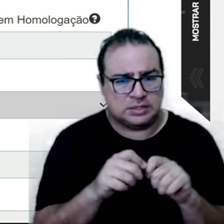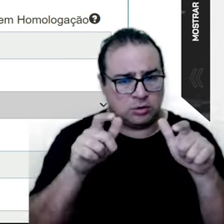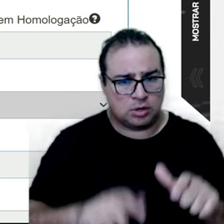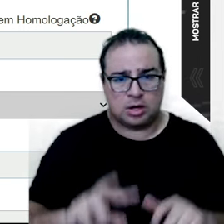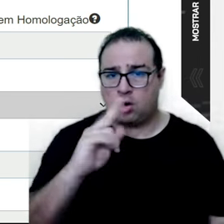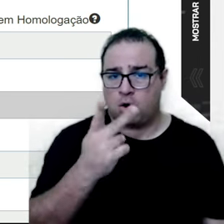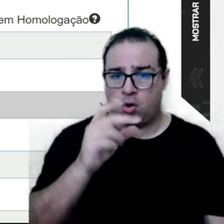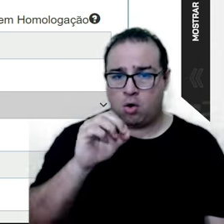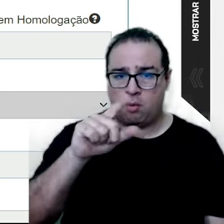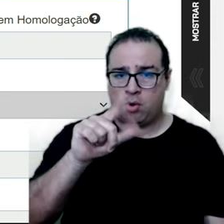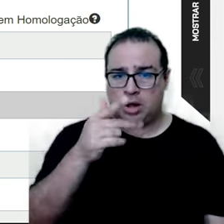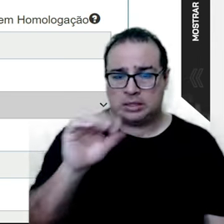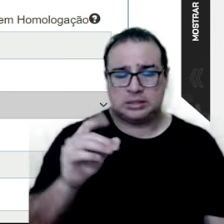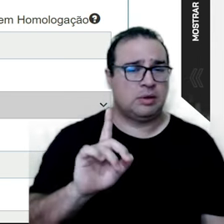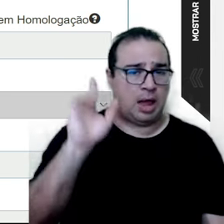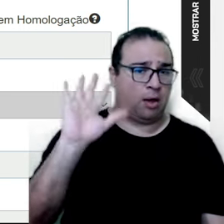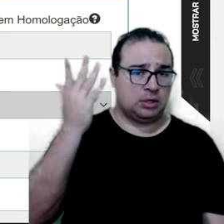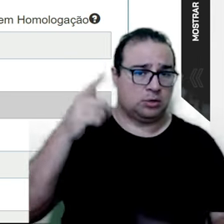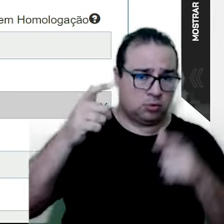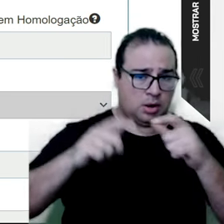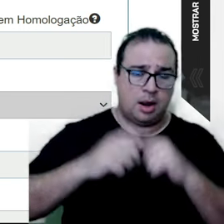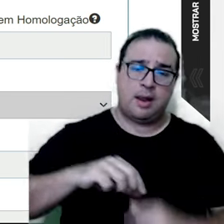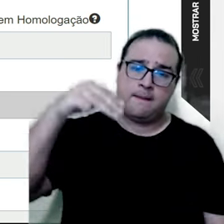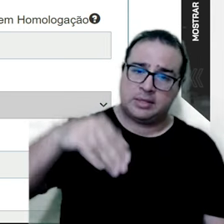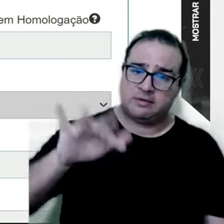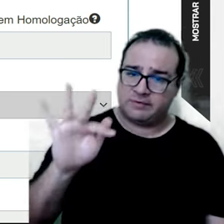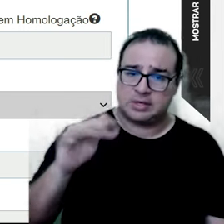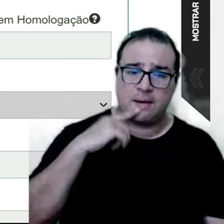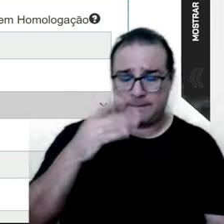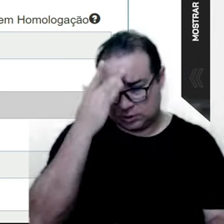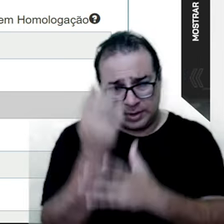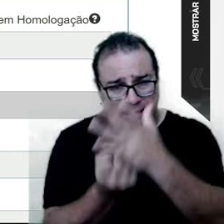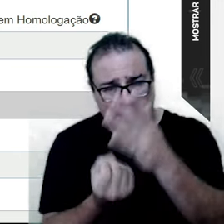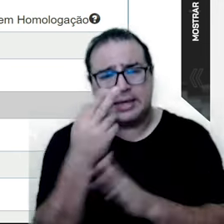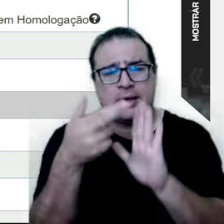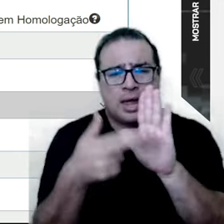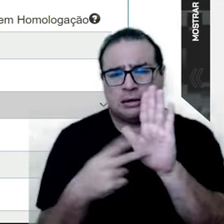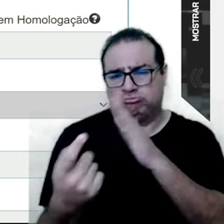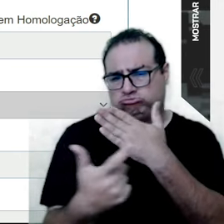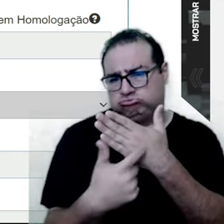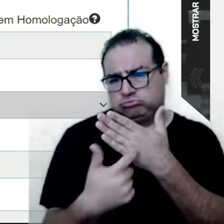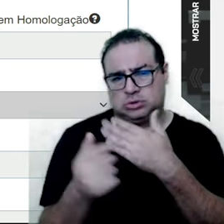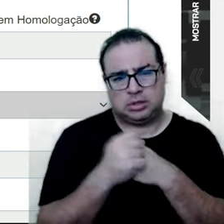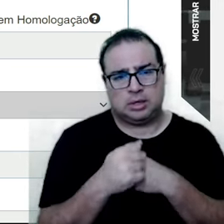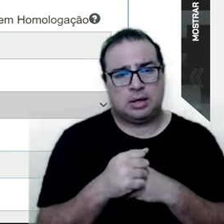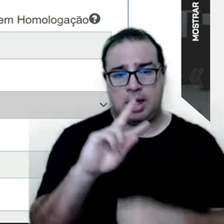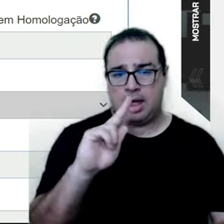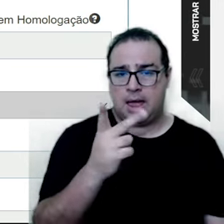ambiente de homologação isso acontece lá na matriz fiscal eu vou mostrar para vocês a pessoa cria a regra e clica na chavinha de